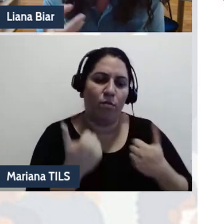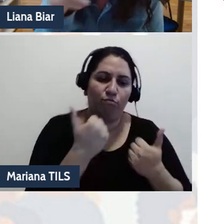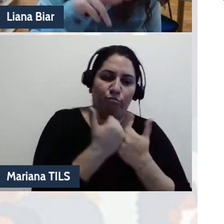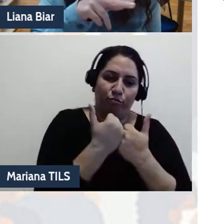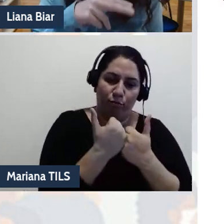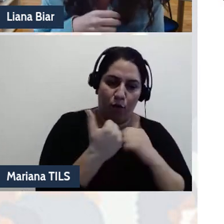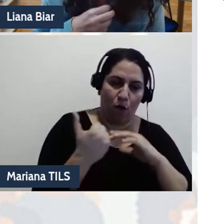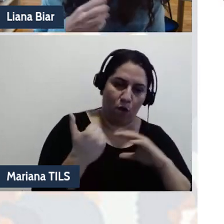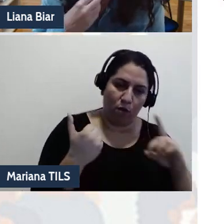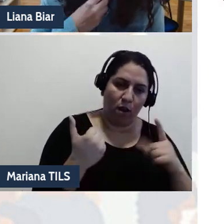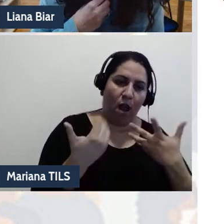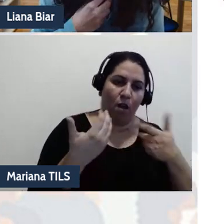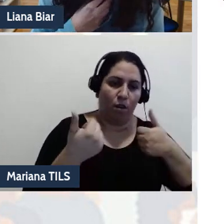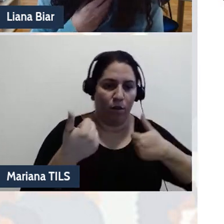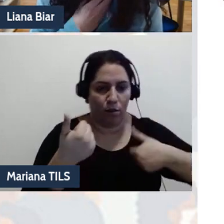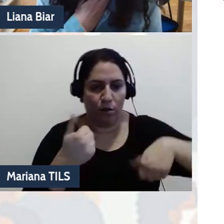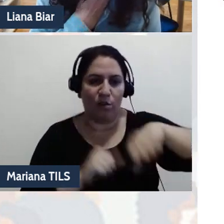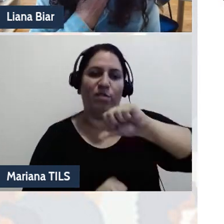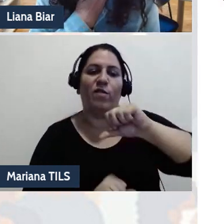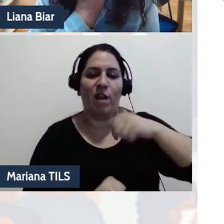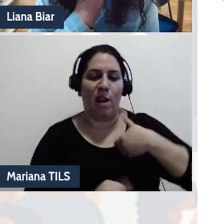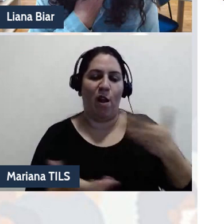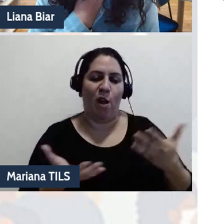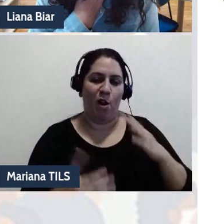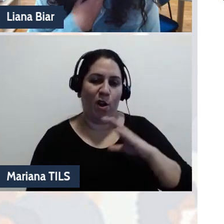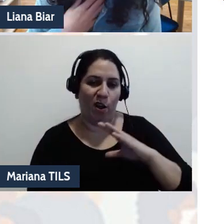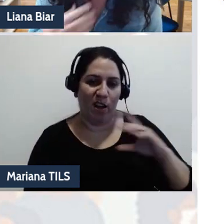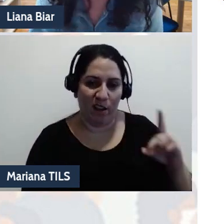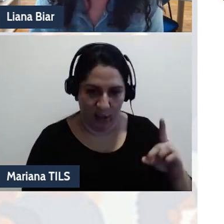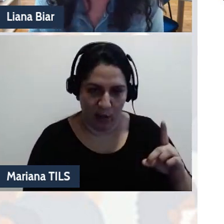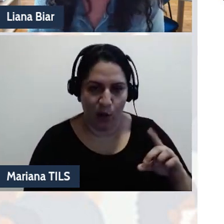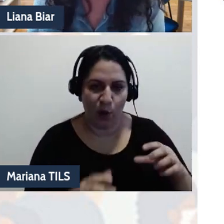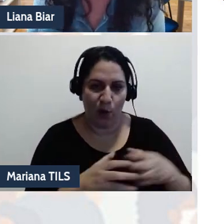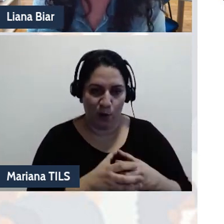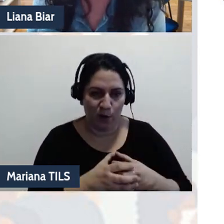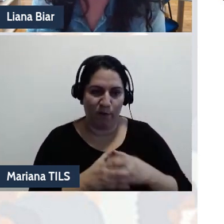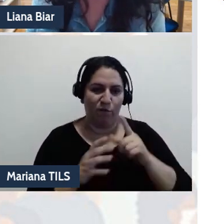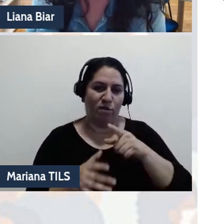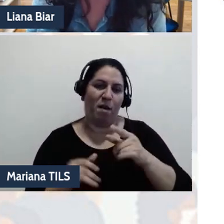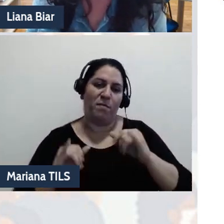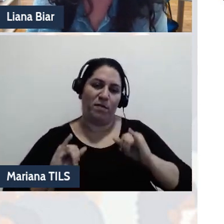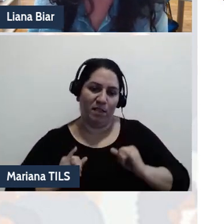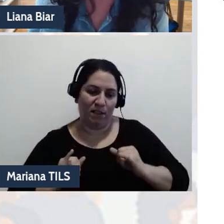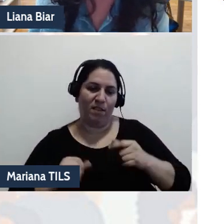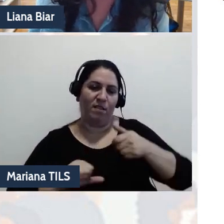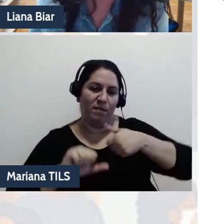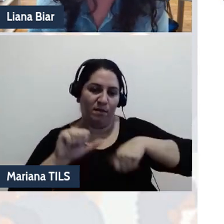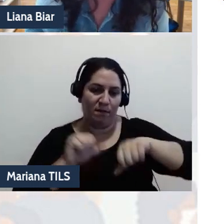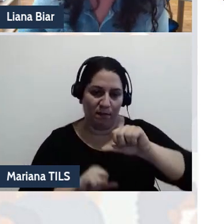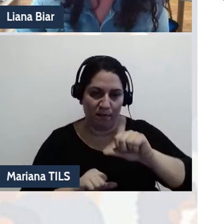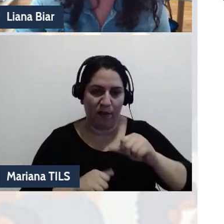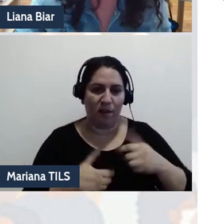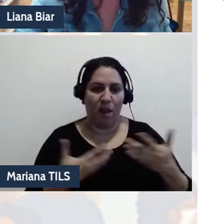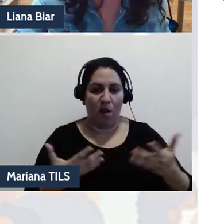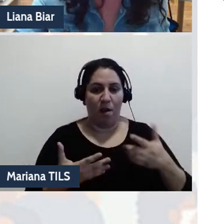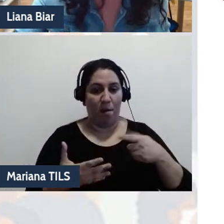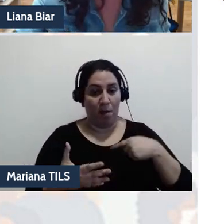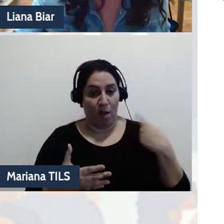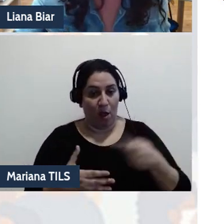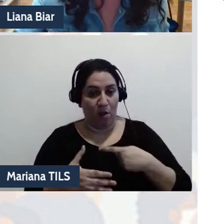ela, e agora a gente inverteu os papéis depois da aposentadoria. Então, os entendimentos que eu apresento aqui